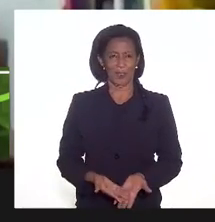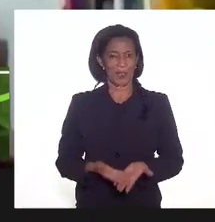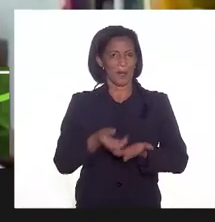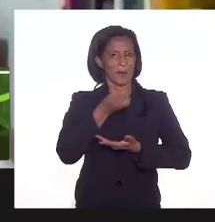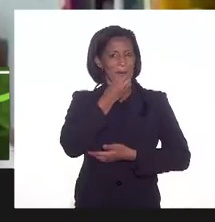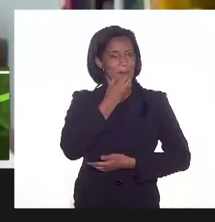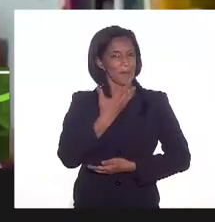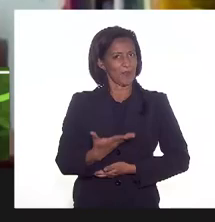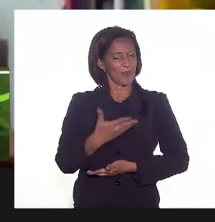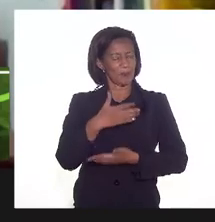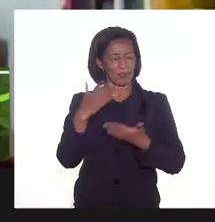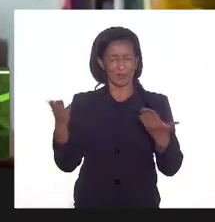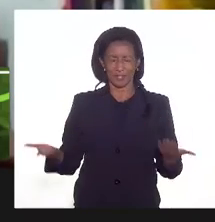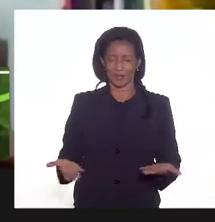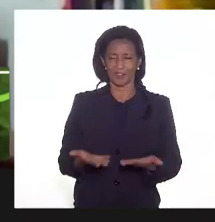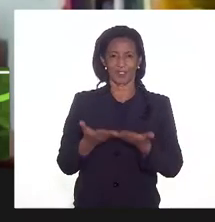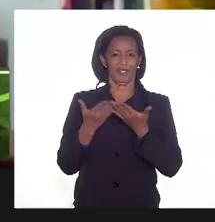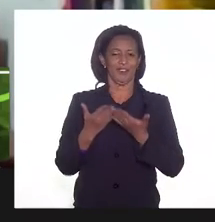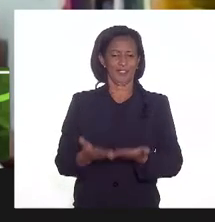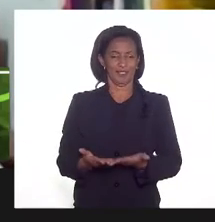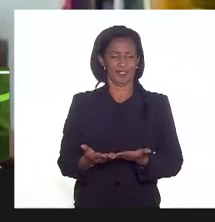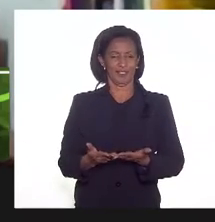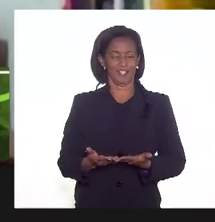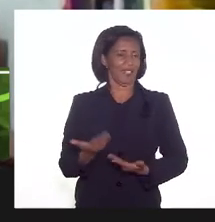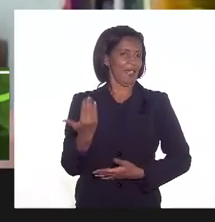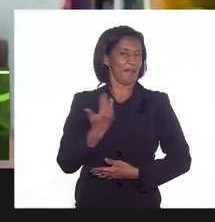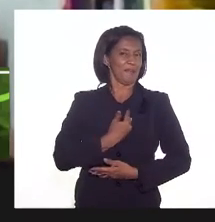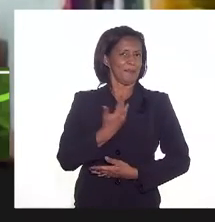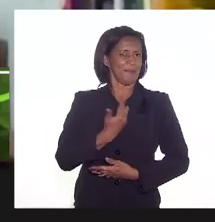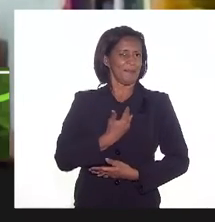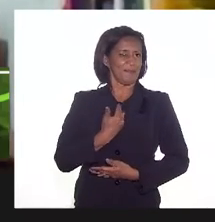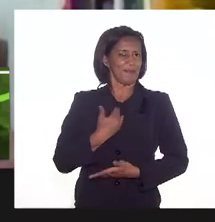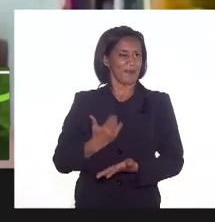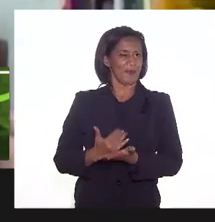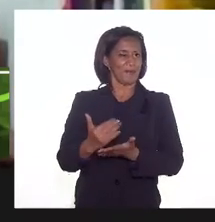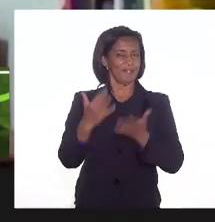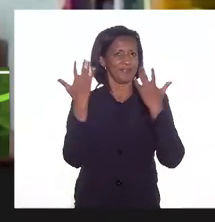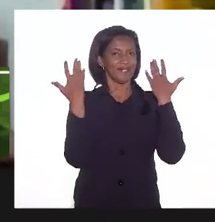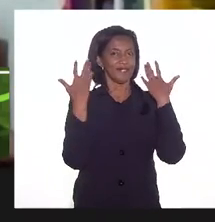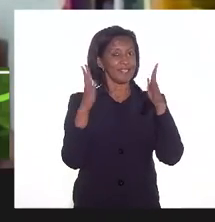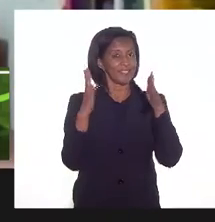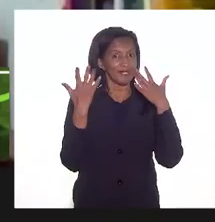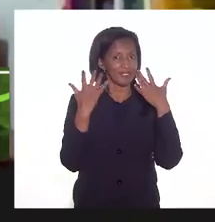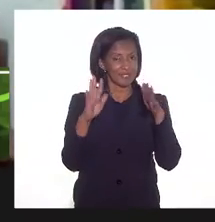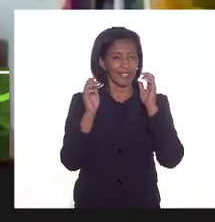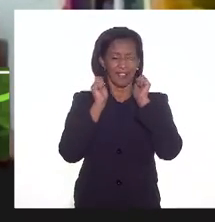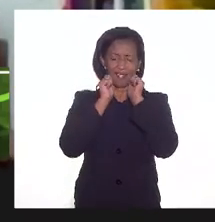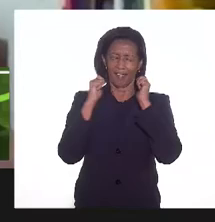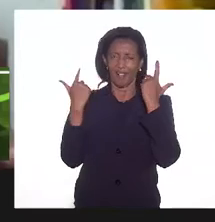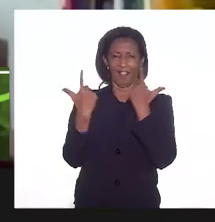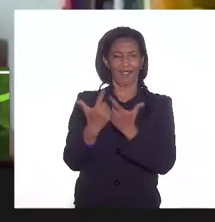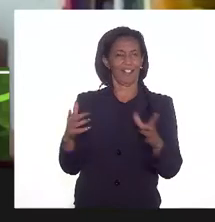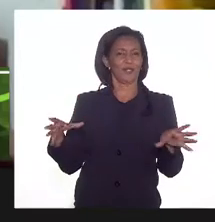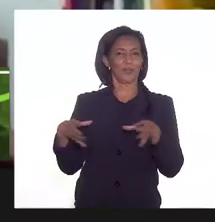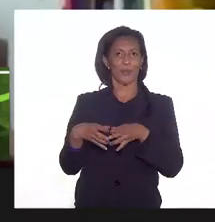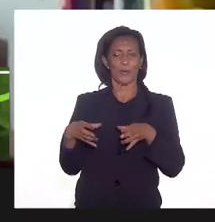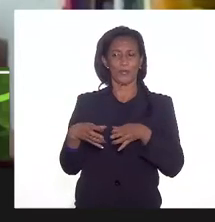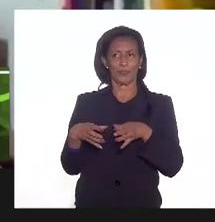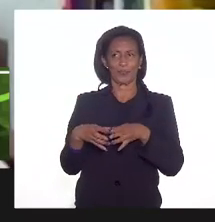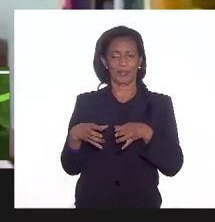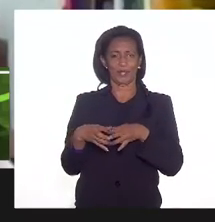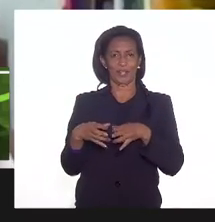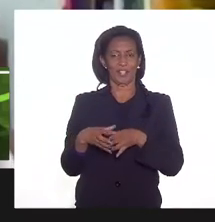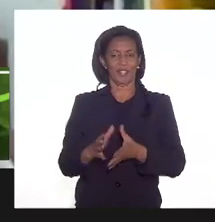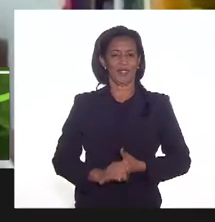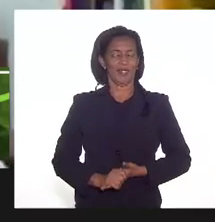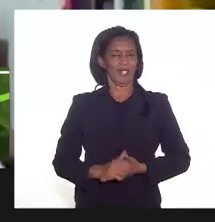bom estar com todos vocês grandes amigos eu quero começar parabenizando a Alerj a comissão o querido